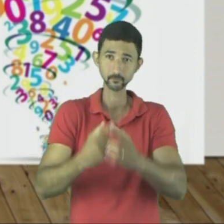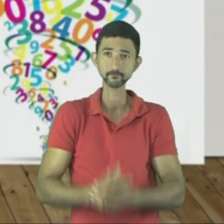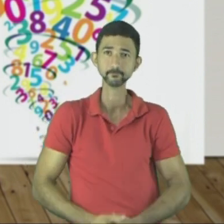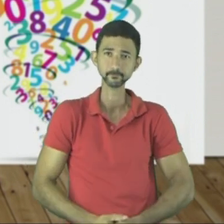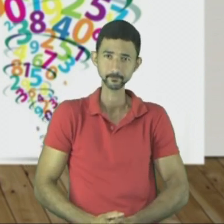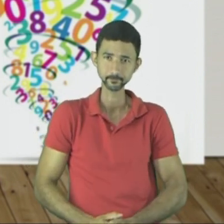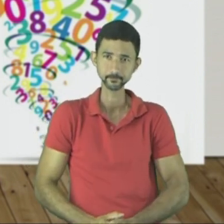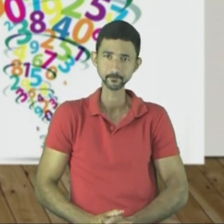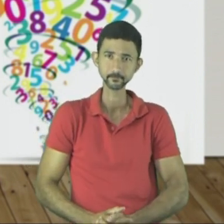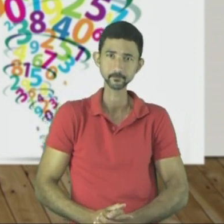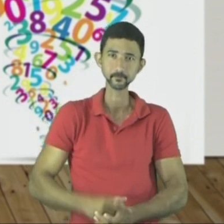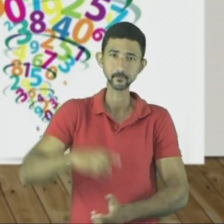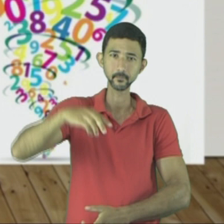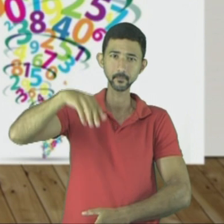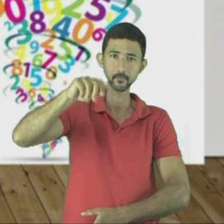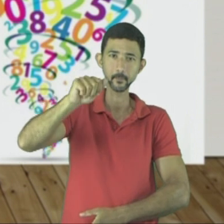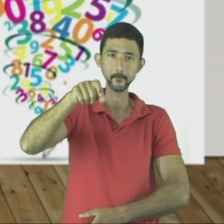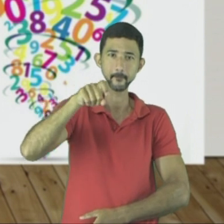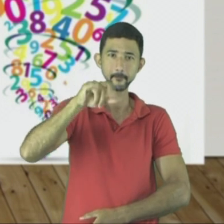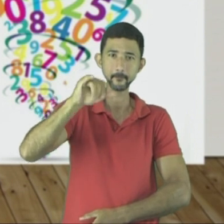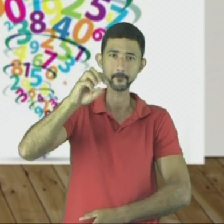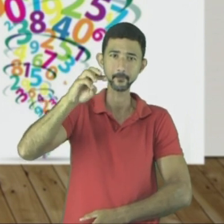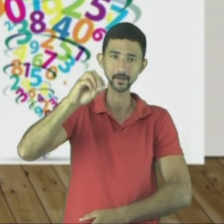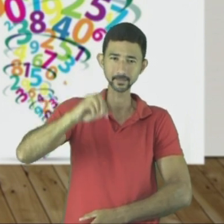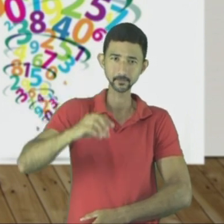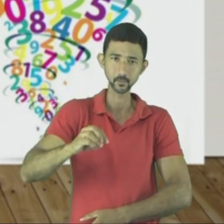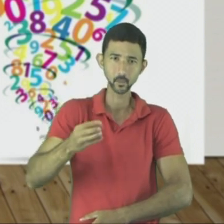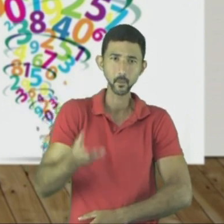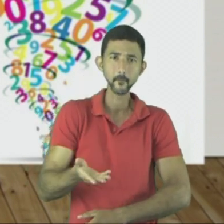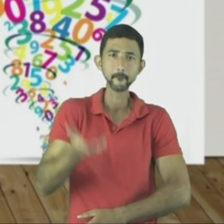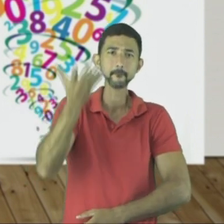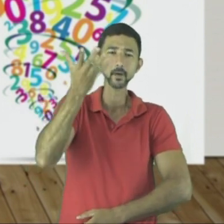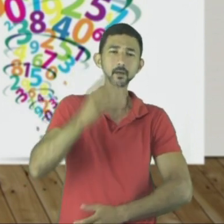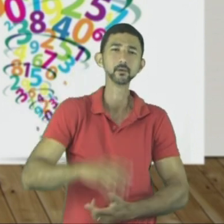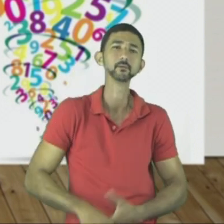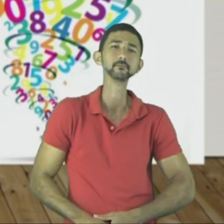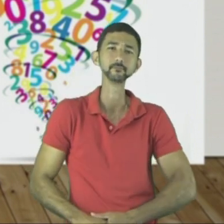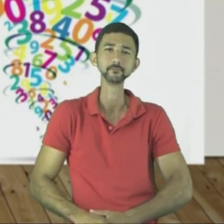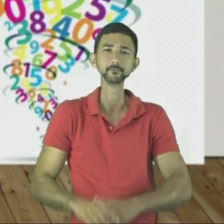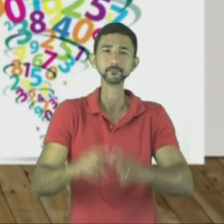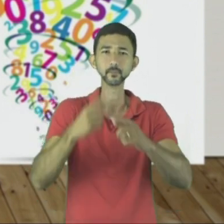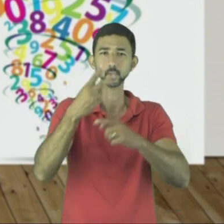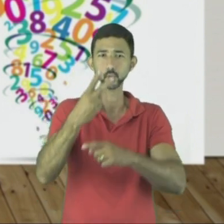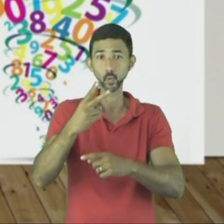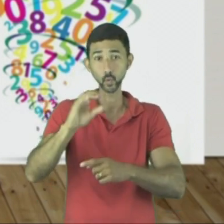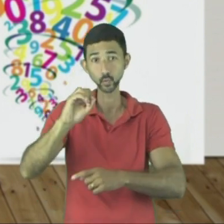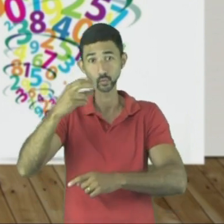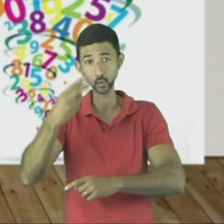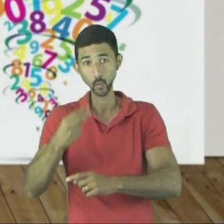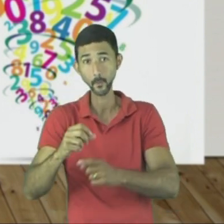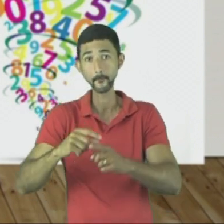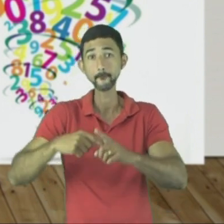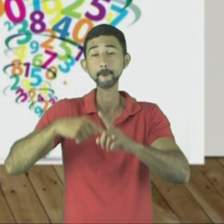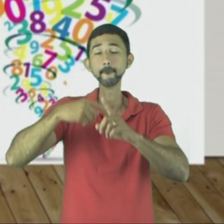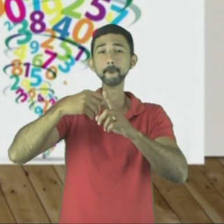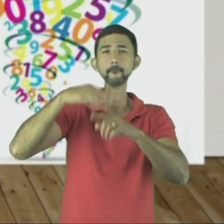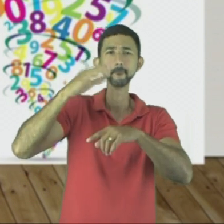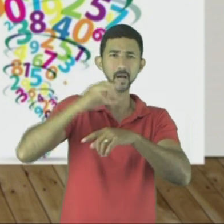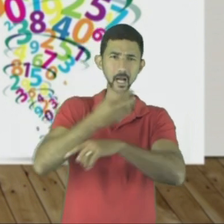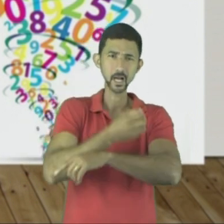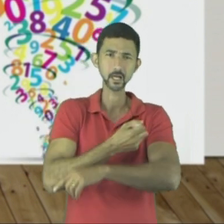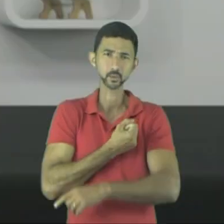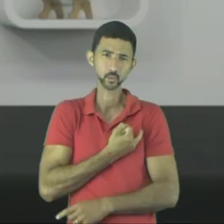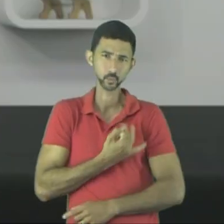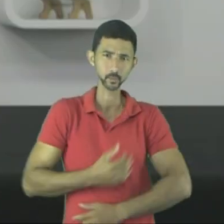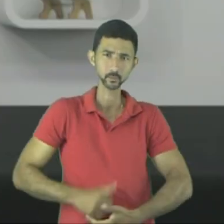comum, o maior divisor possível entre dois ou mais elementos. Beleza?